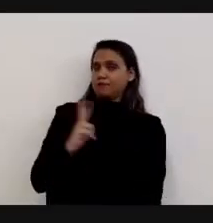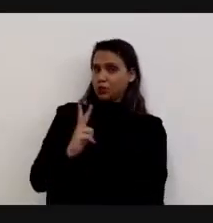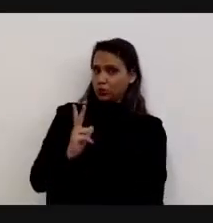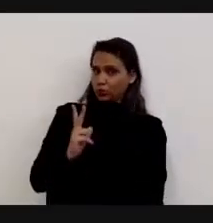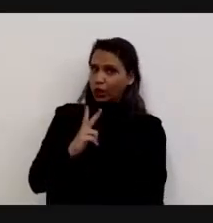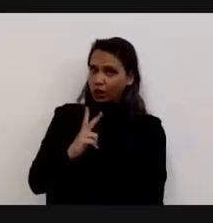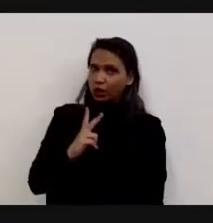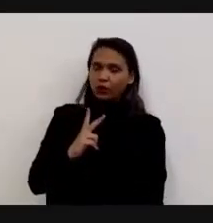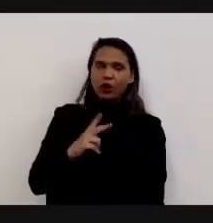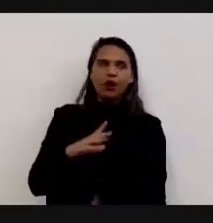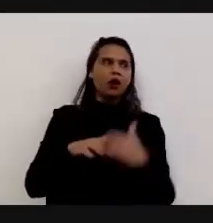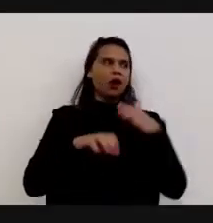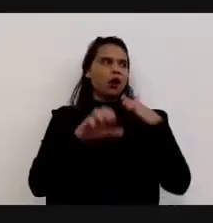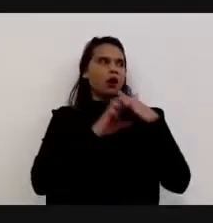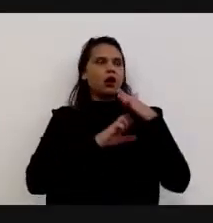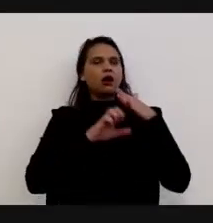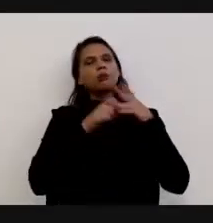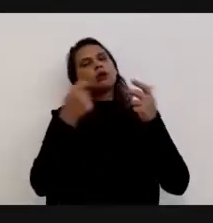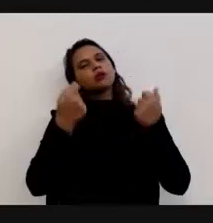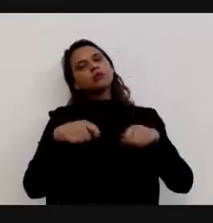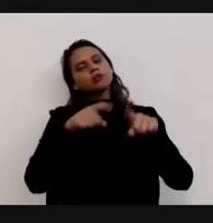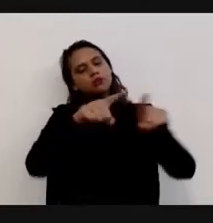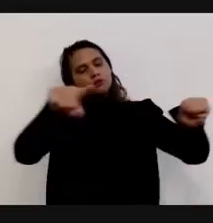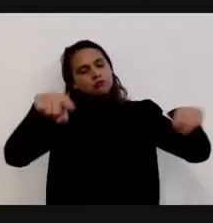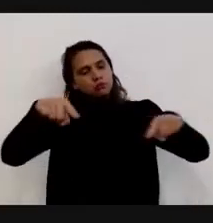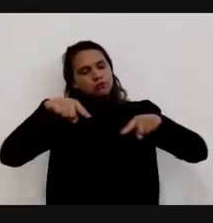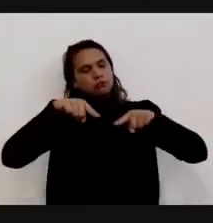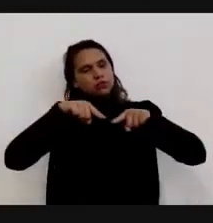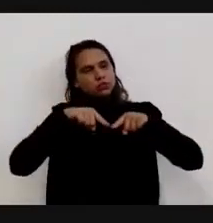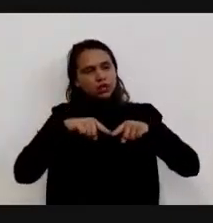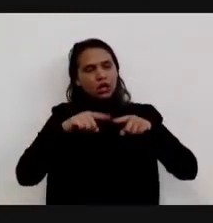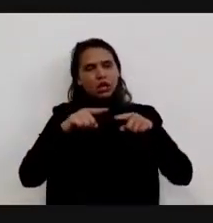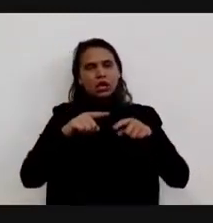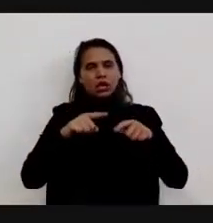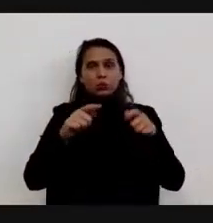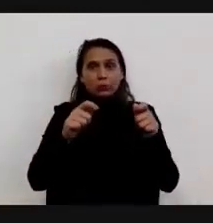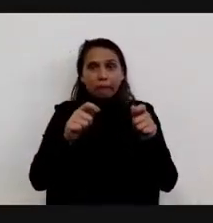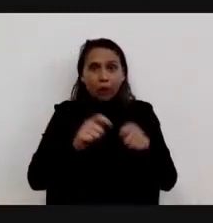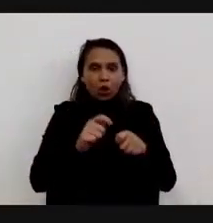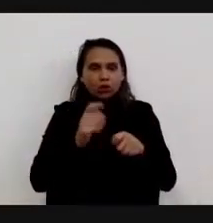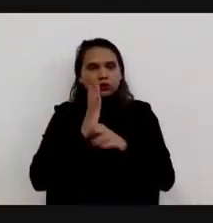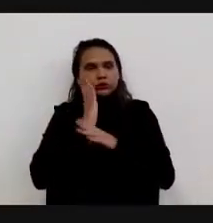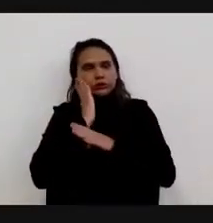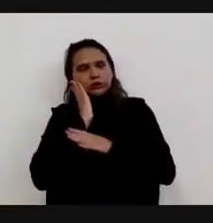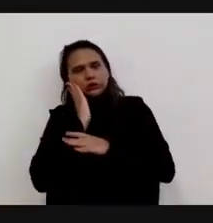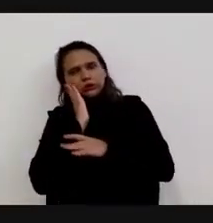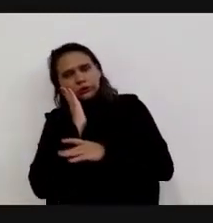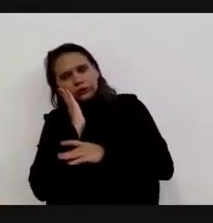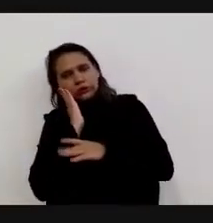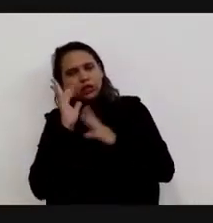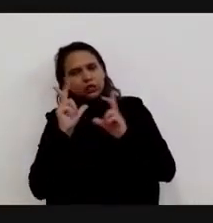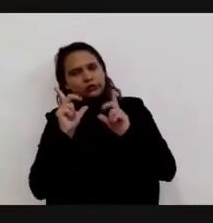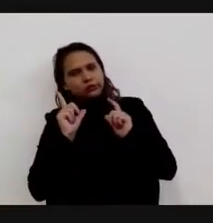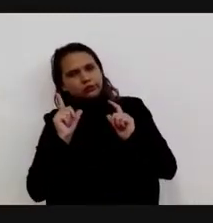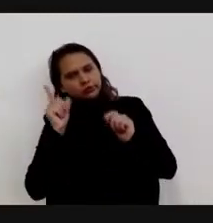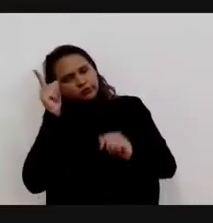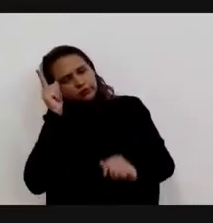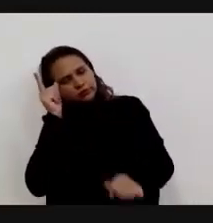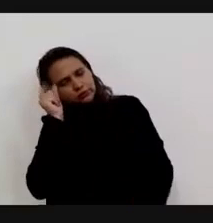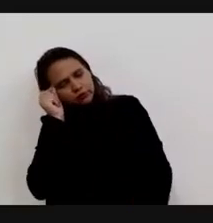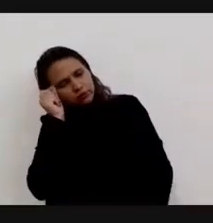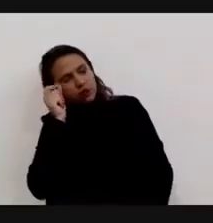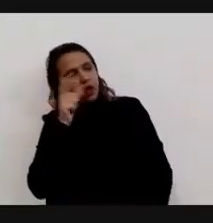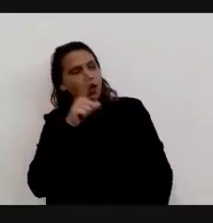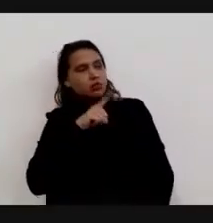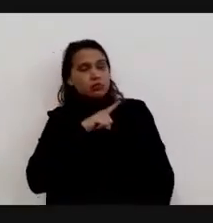oferecer recursos, desde, por exemplo, uma sala onde se possa descansar. Aí o CEFOR, por exemplo, quem conhece as instalações do